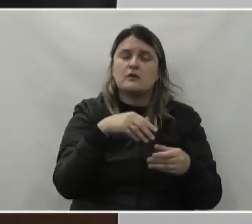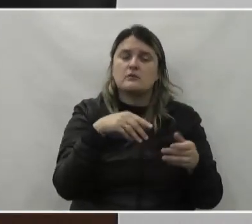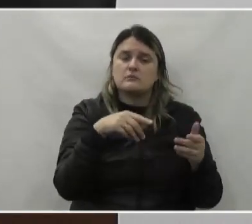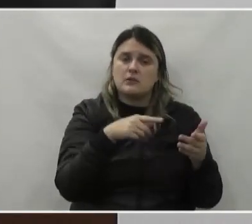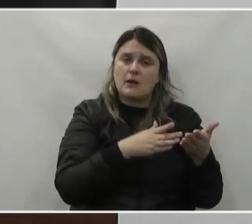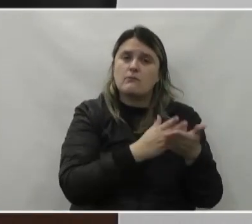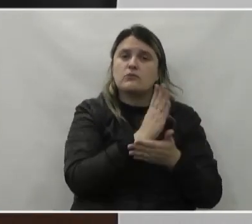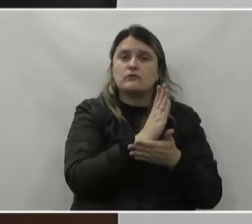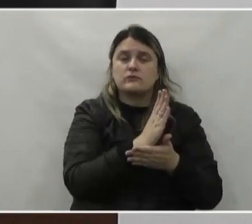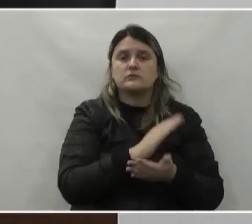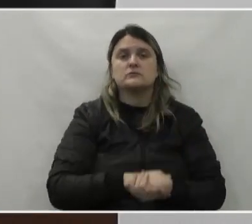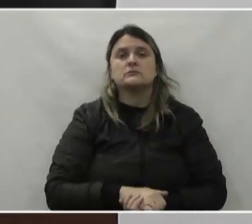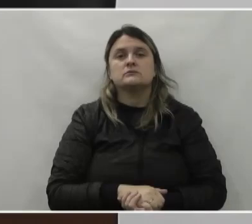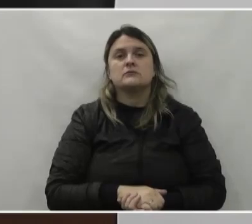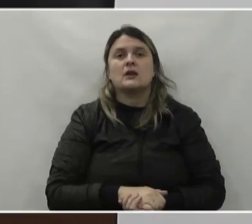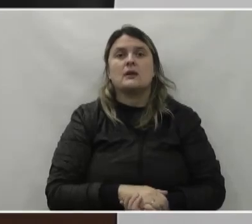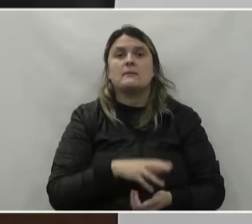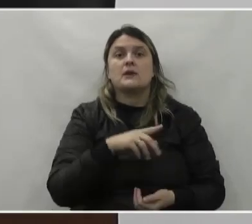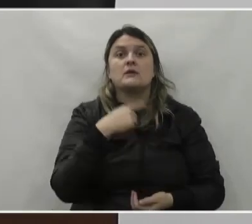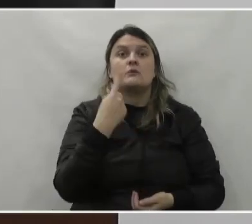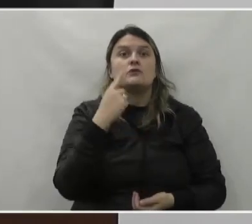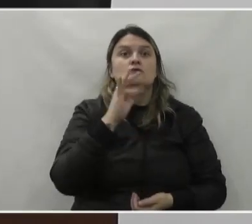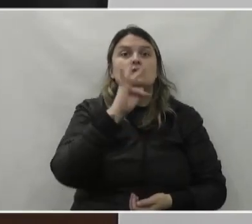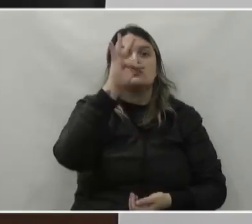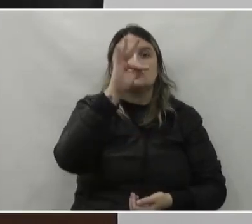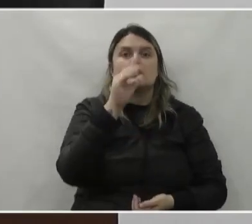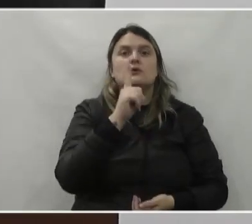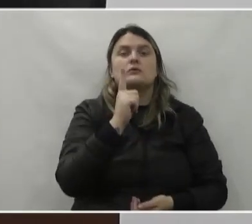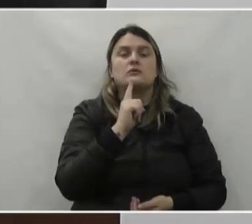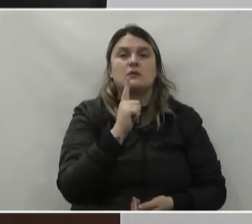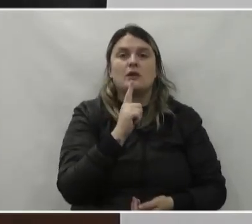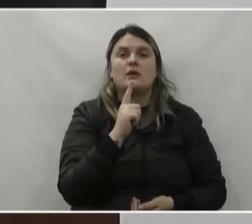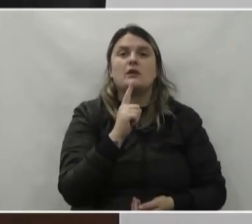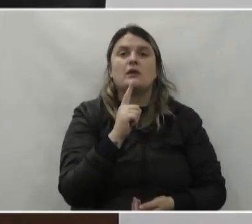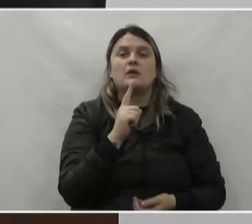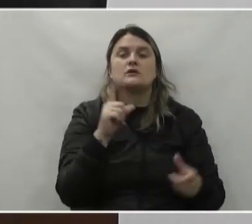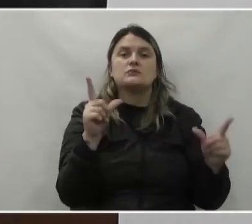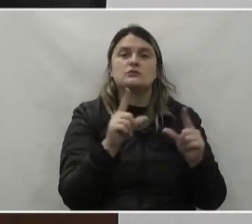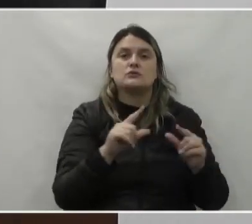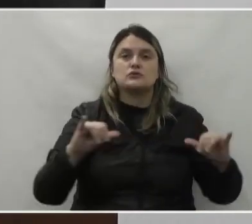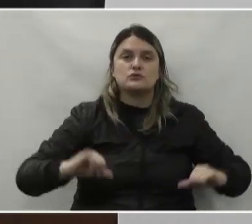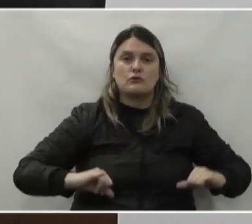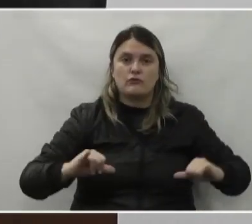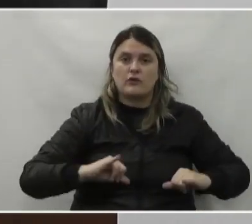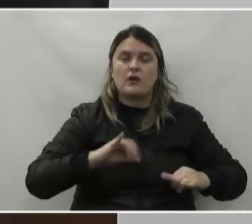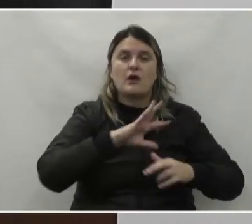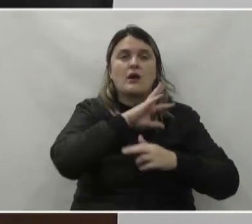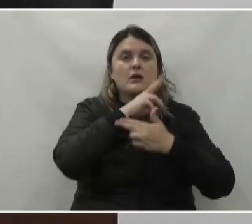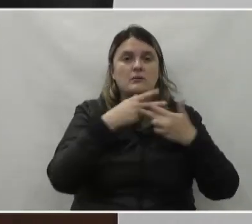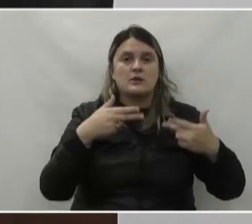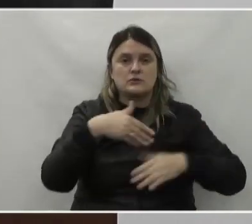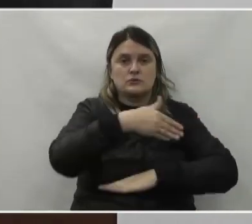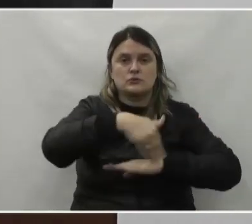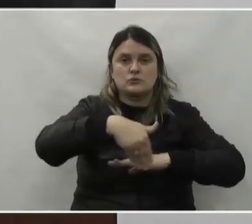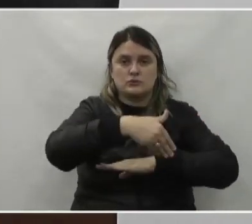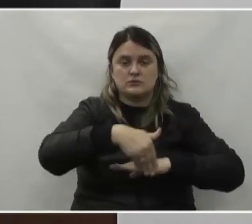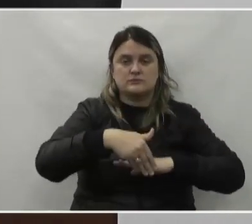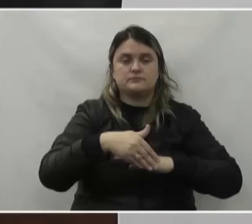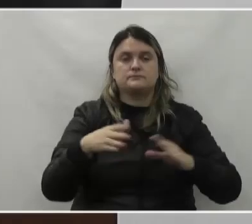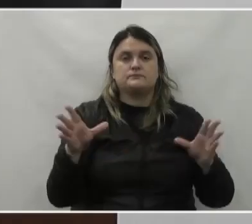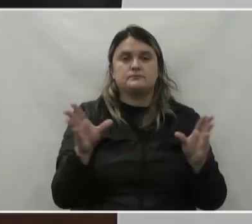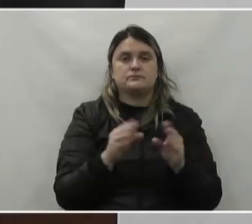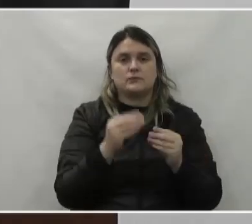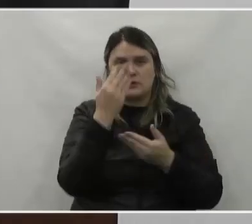seja aprovado, para que a gente consiga daí um próximo passo para amenizar o sofrimento dos nossos animais. Por hoje